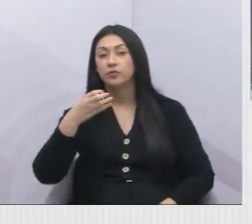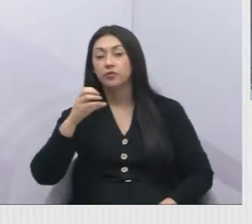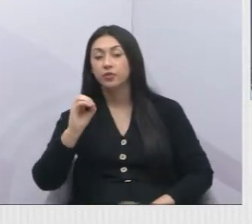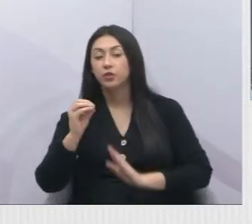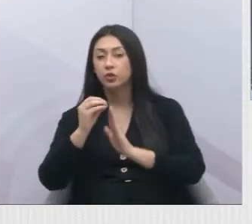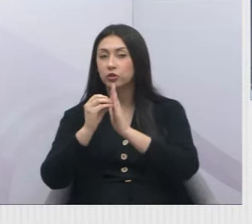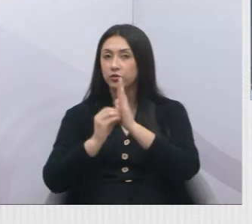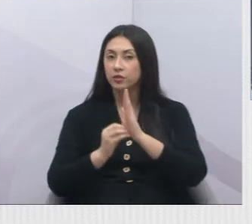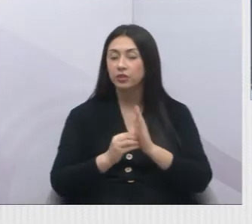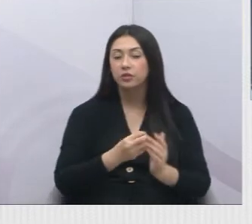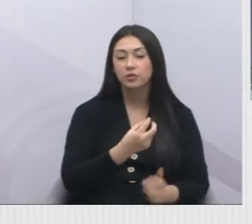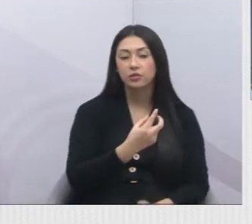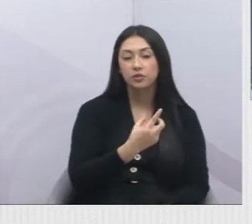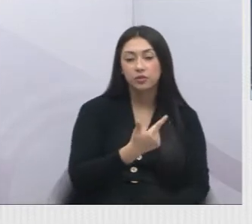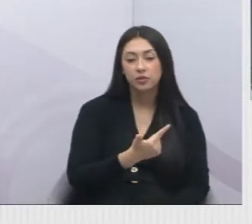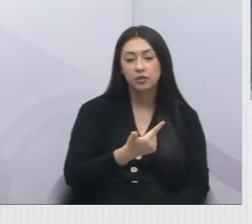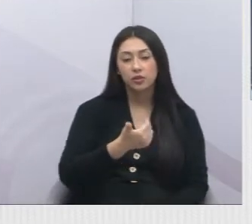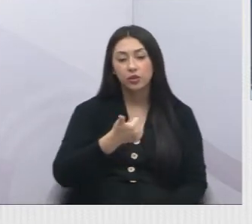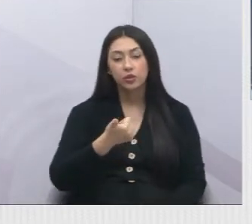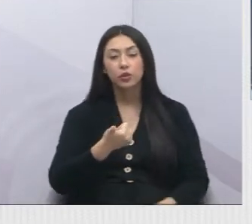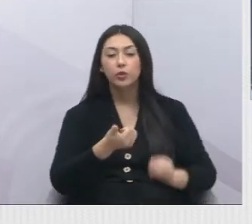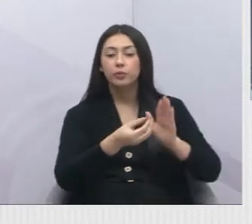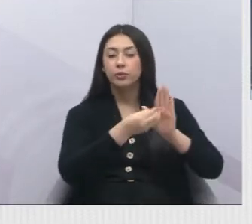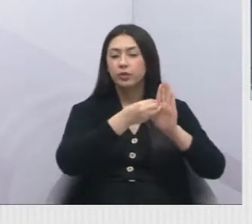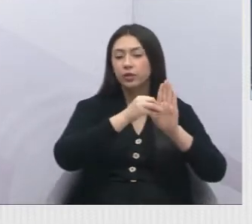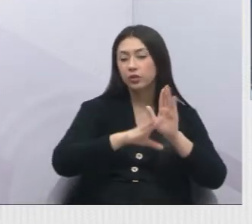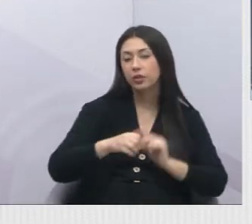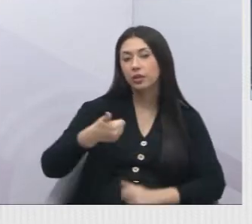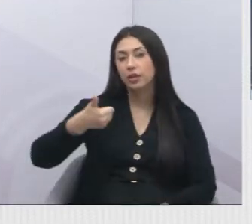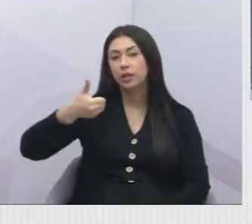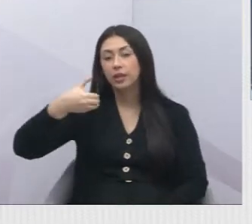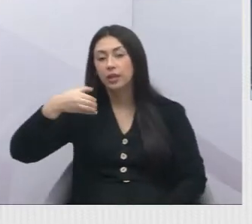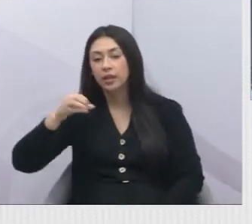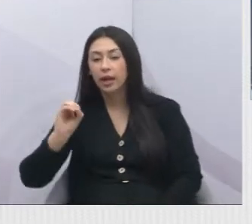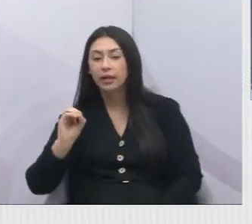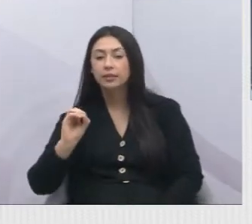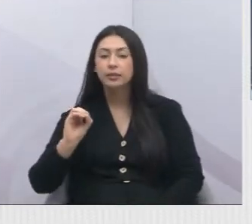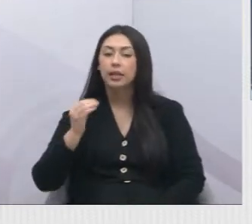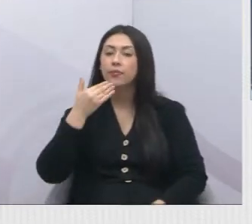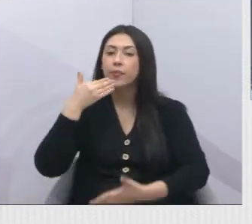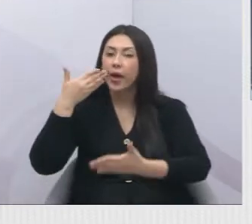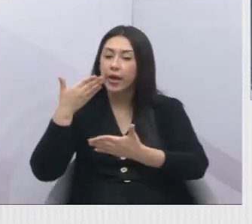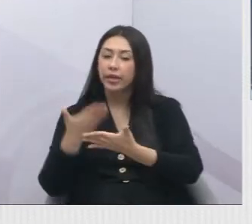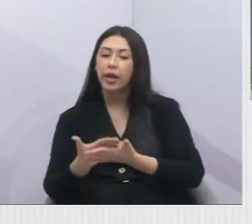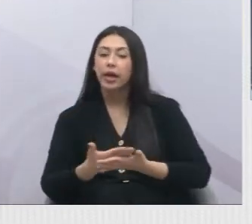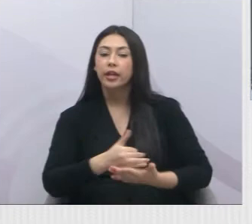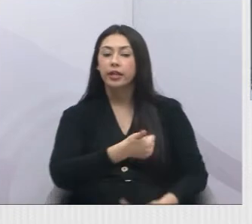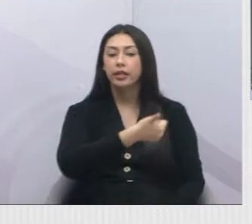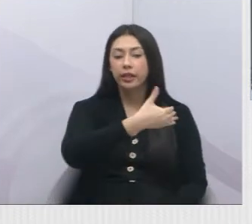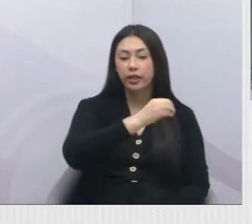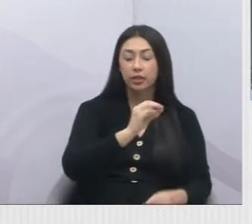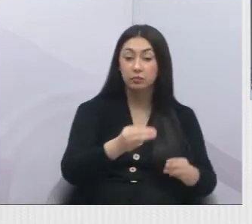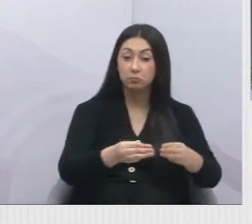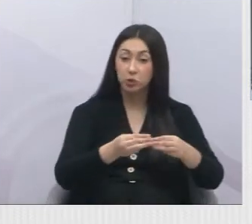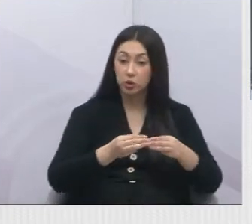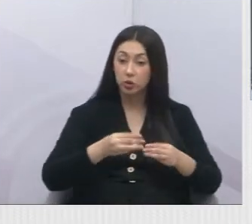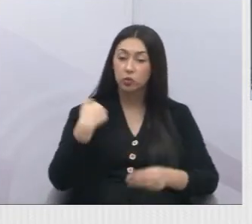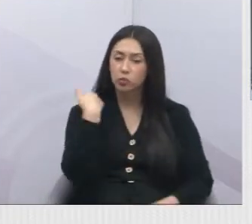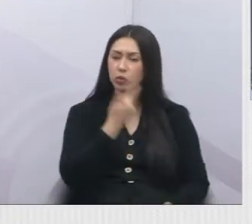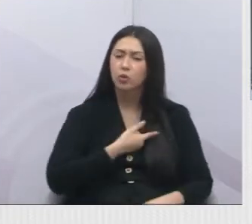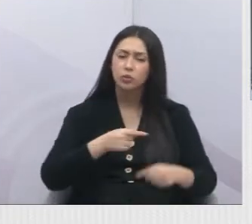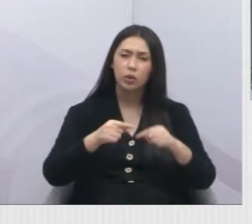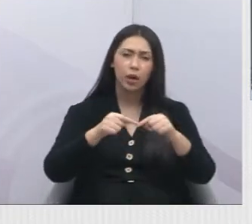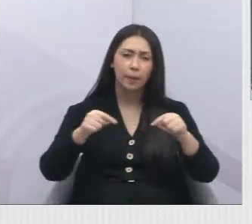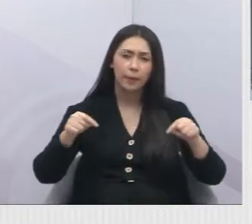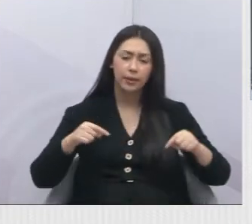21 indicações, 10 requerimentos e 10 moções. Nosso gabinete número 4 está à disposição